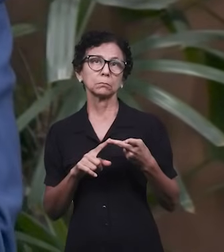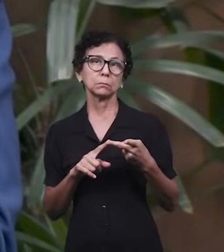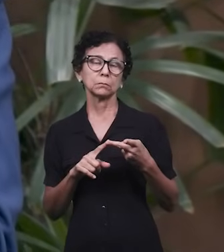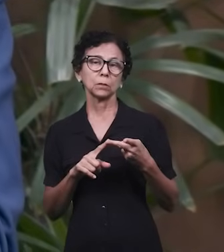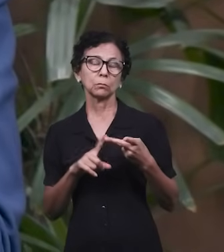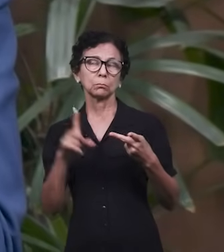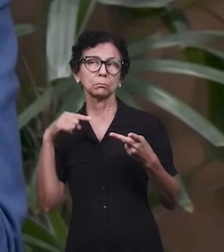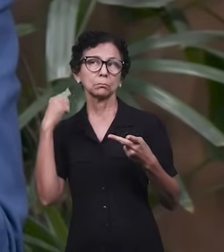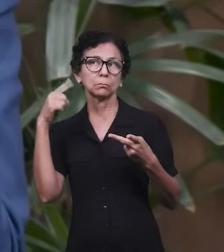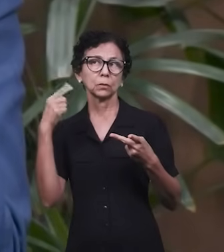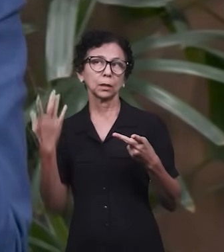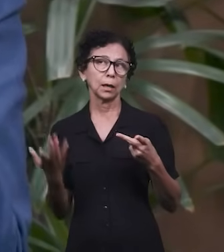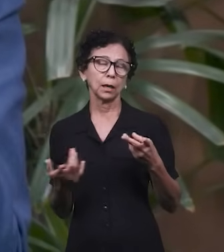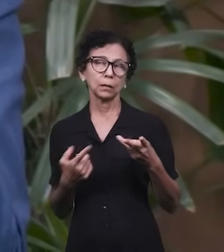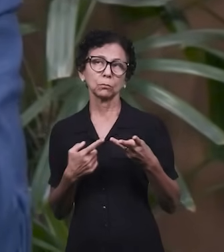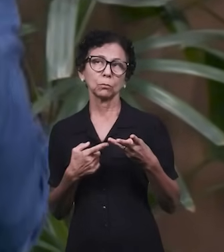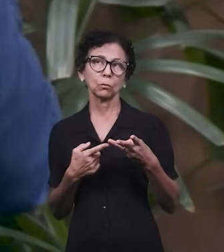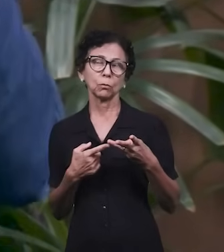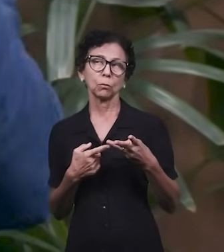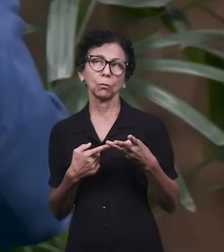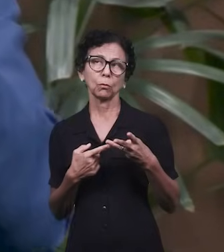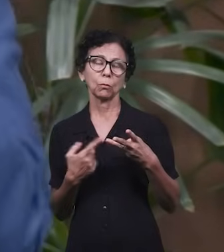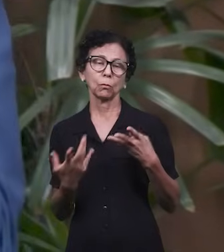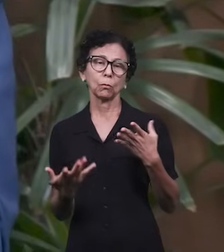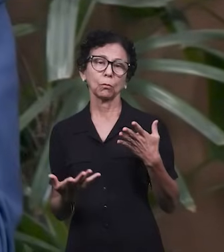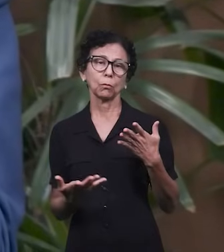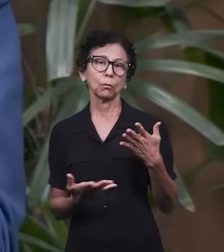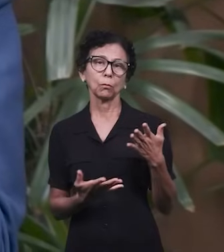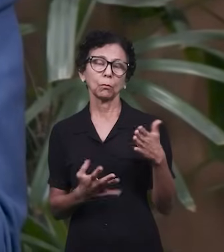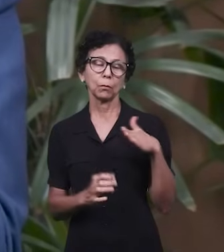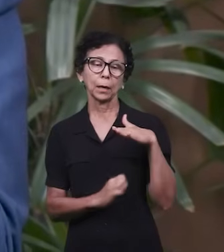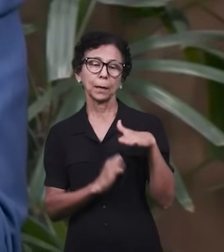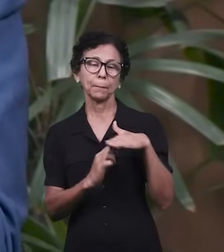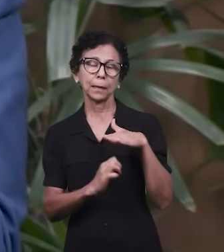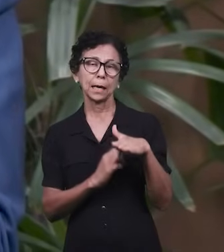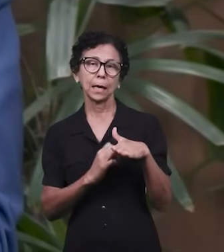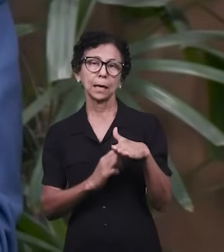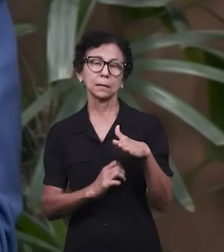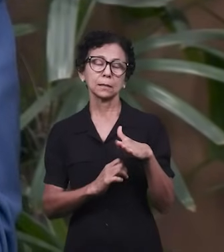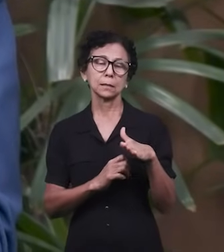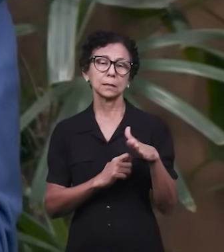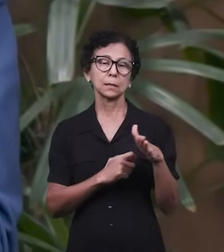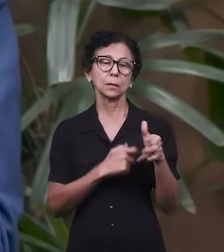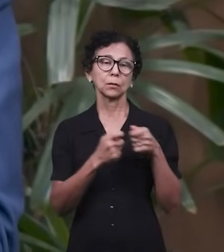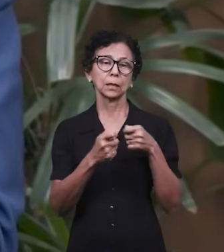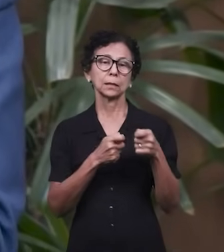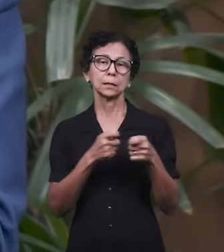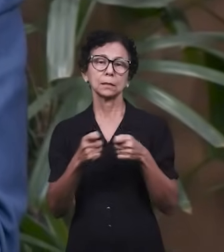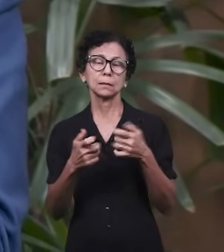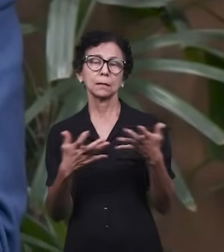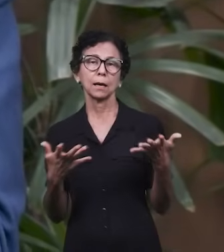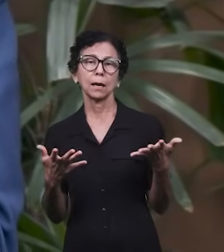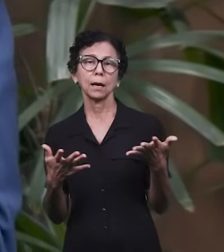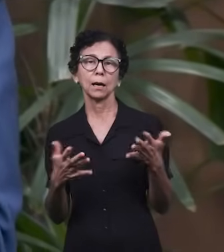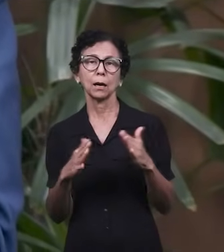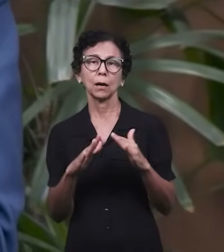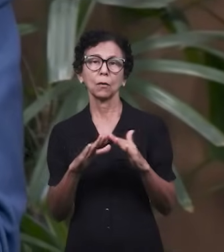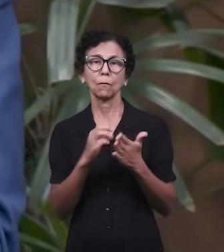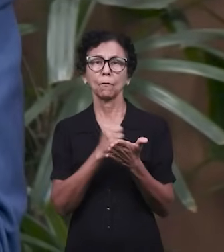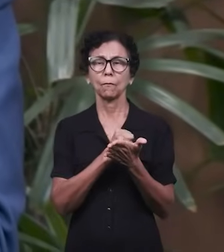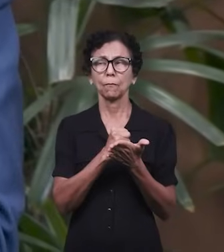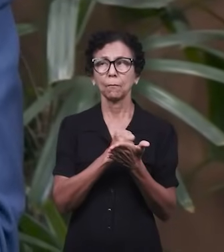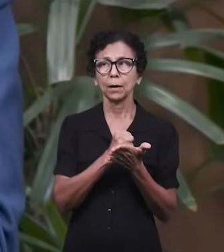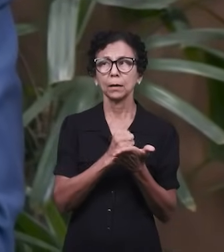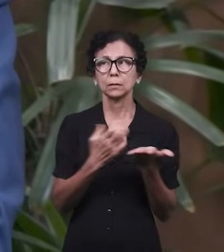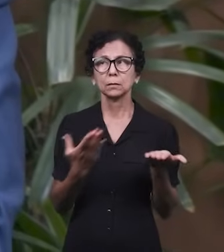ser empreendedor, eu quero ser dono de um pet shop, eu quero abrir uma farmácia, enfim, todas essas decisões elas